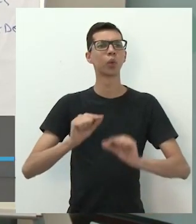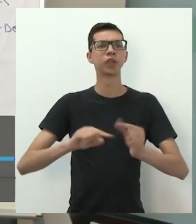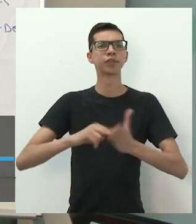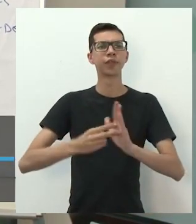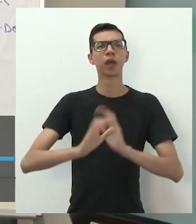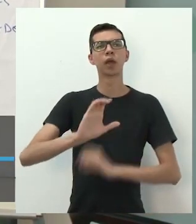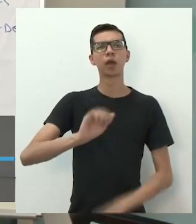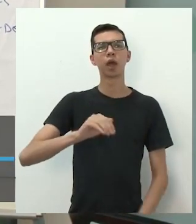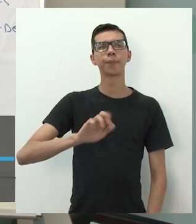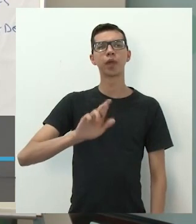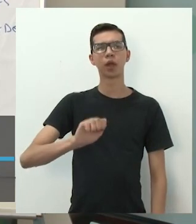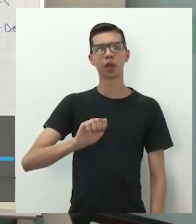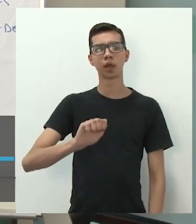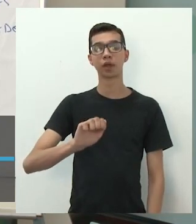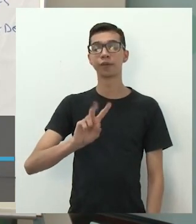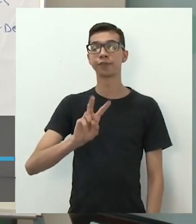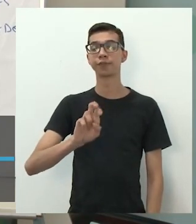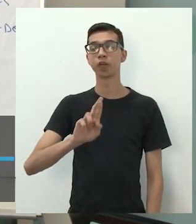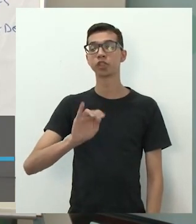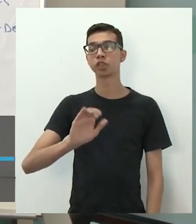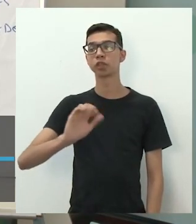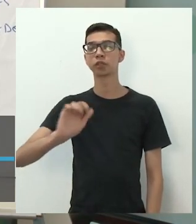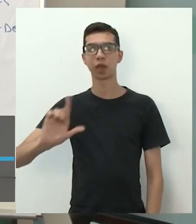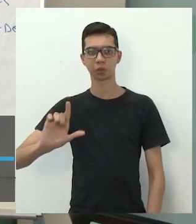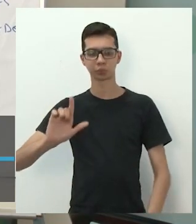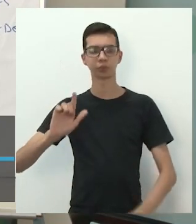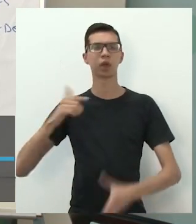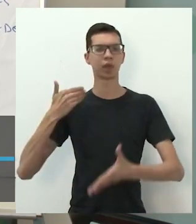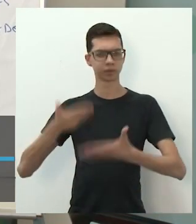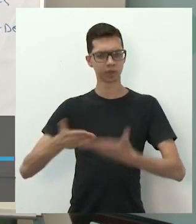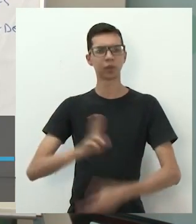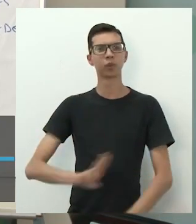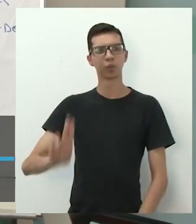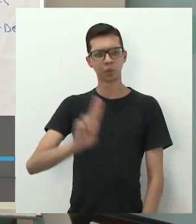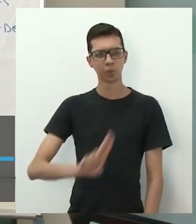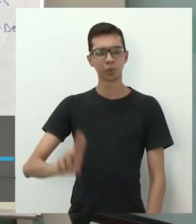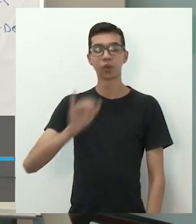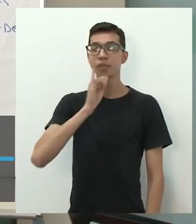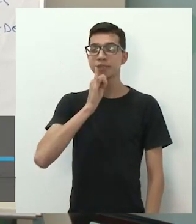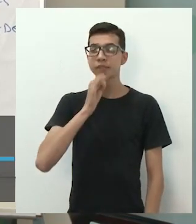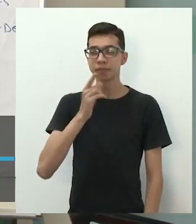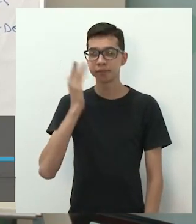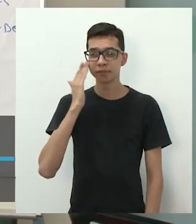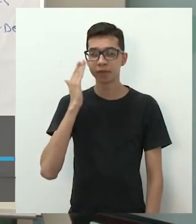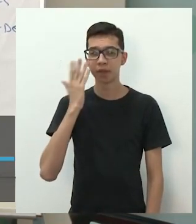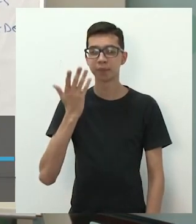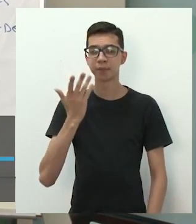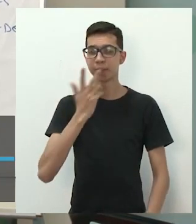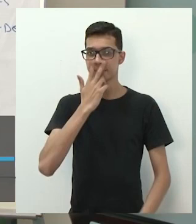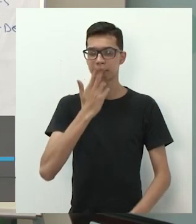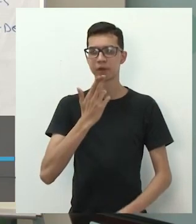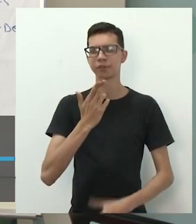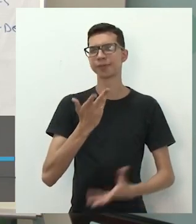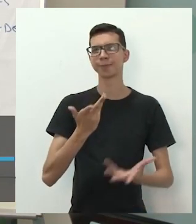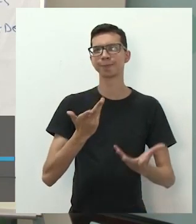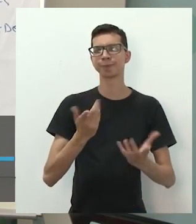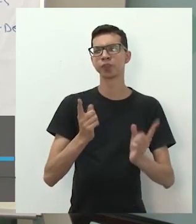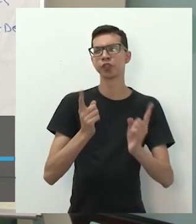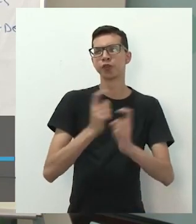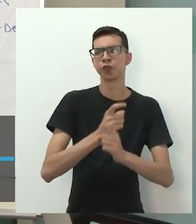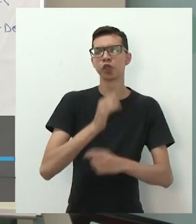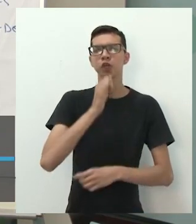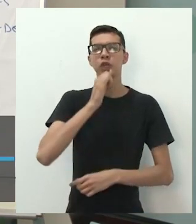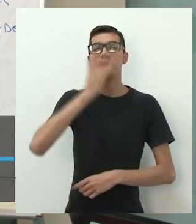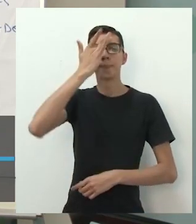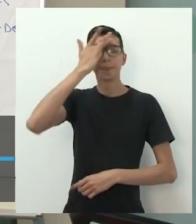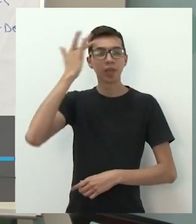um recurso usado e ainda é utilizado até hoje. Tá? Então, justamente aquelas partes de ação mais complicadas, pessoas